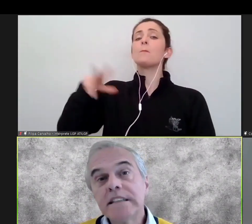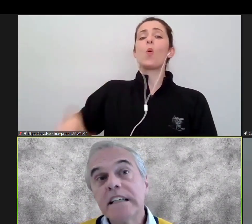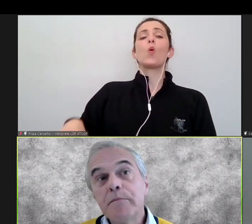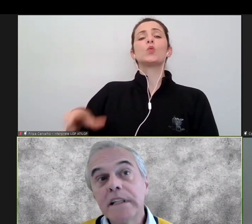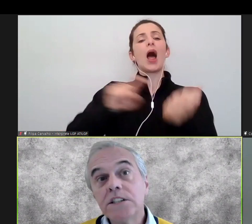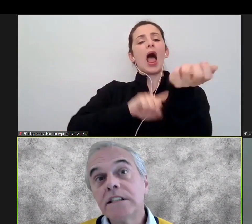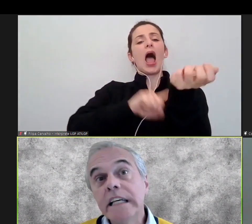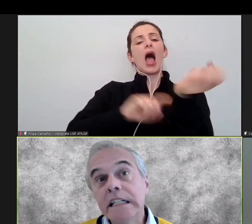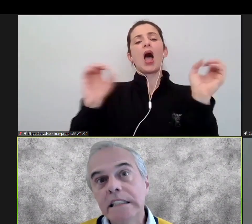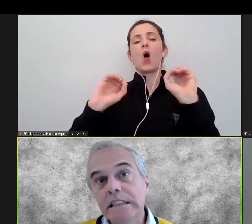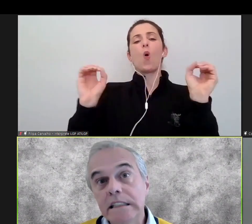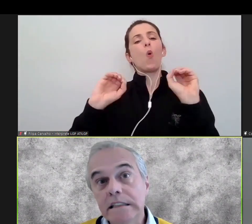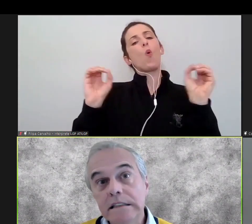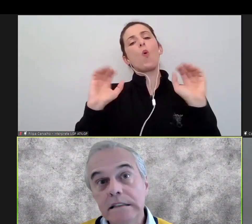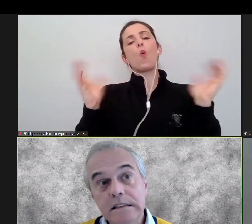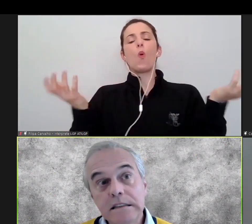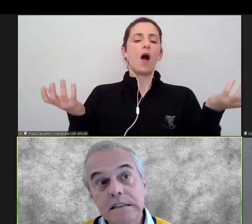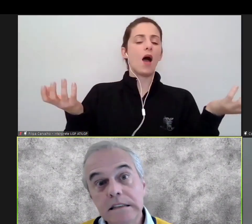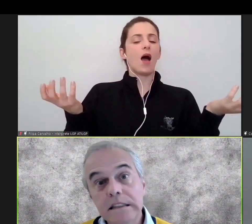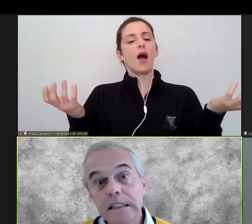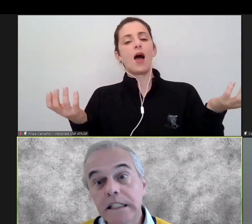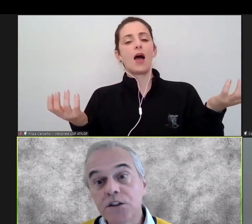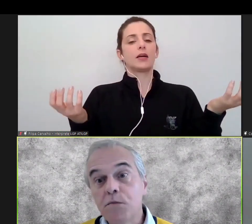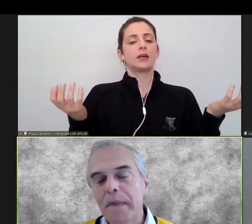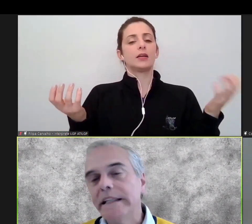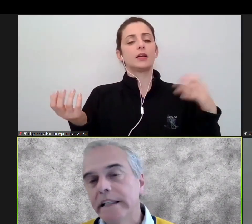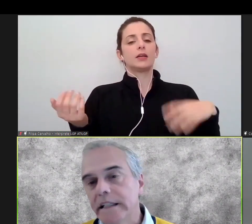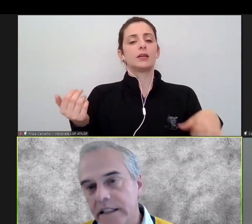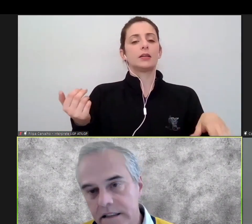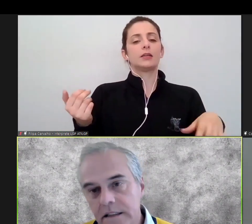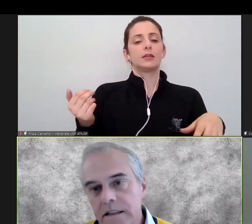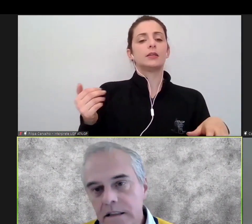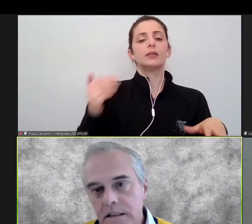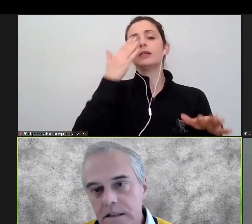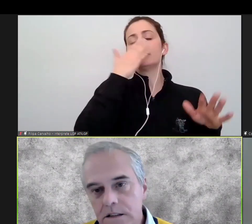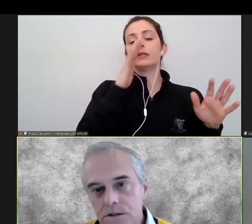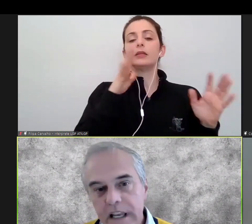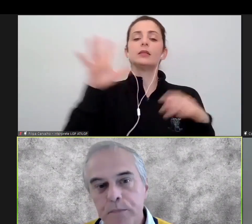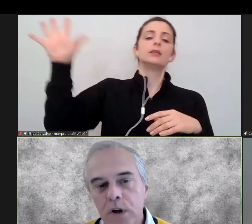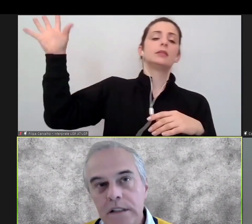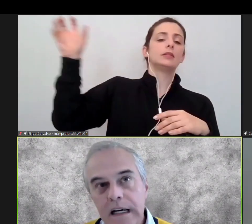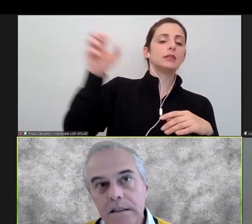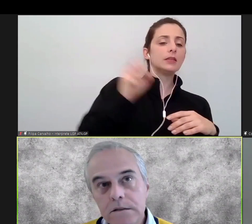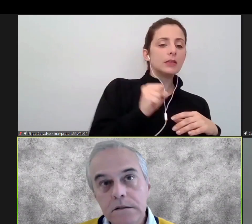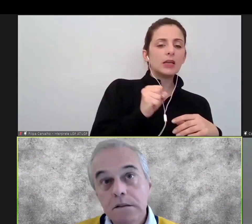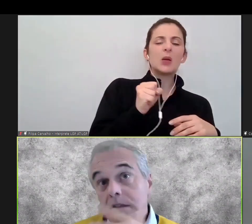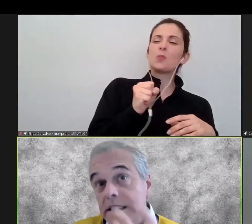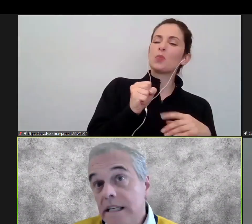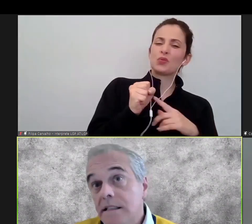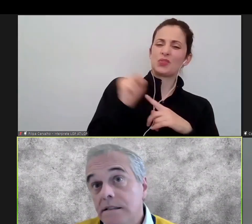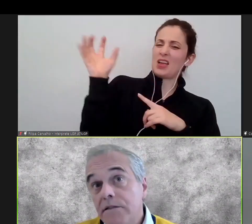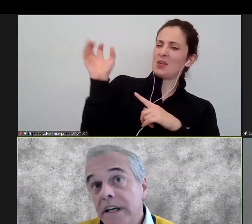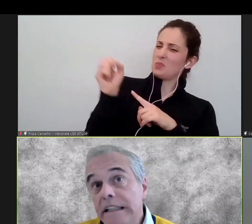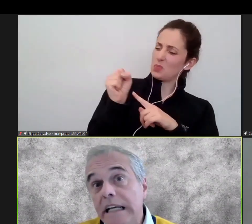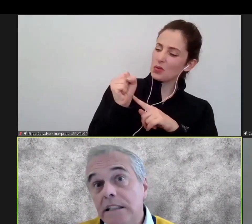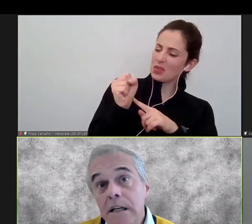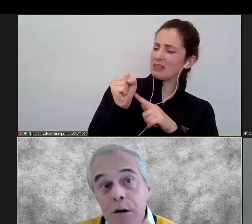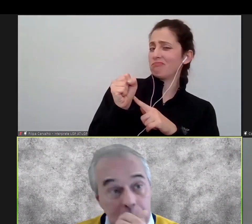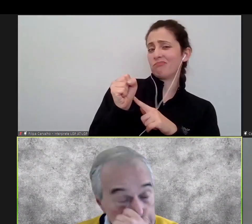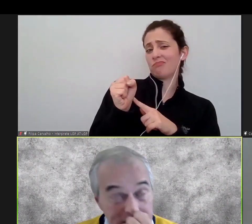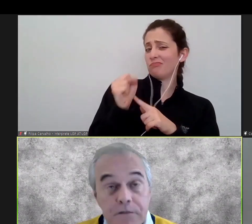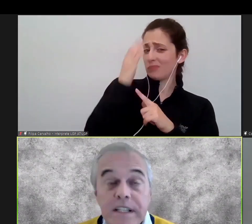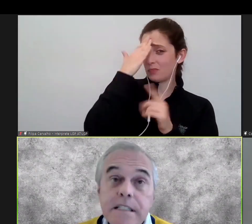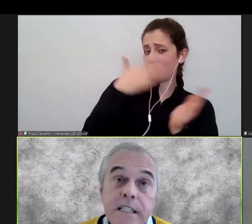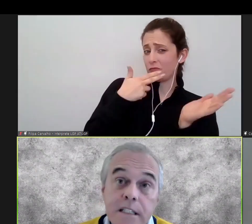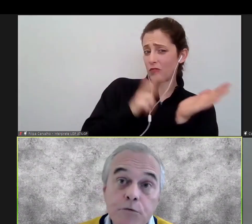foi plantada pela esquerda e que, de alguma maneira, isso é importado, eu não sei se isso é verdade.